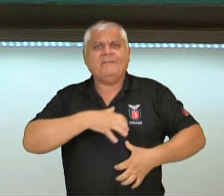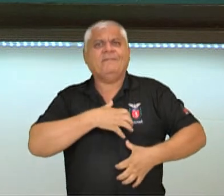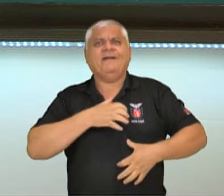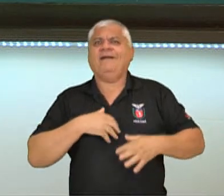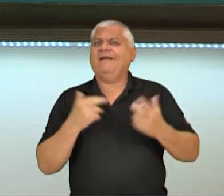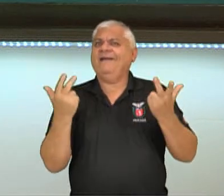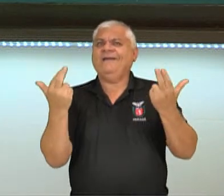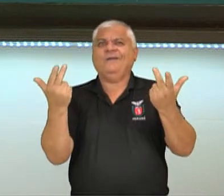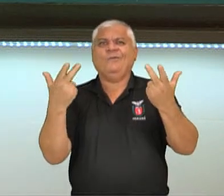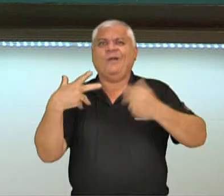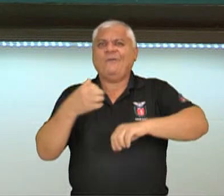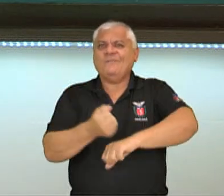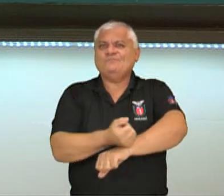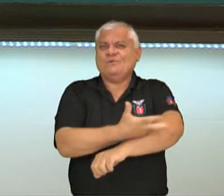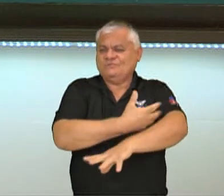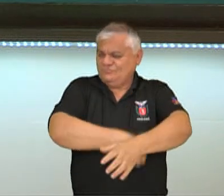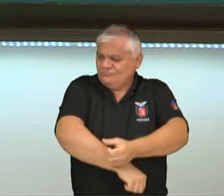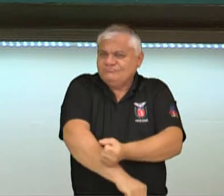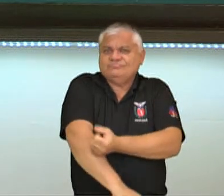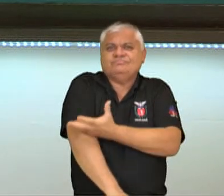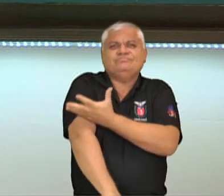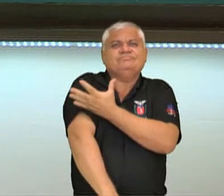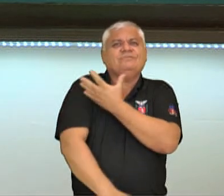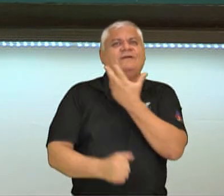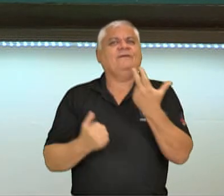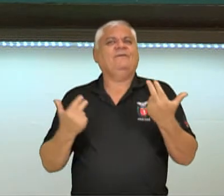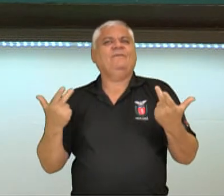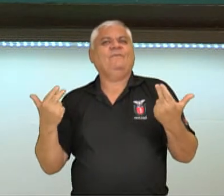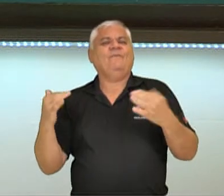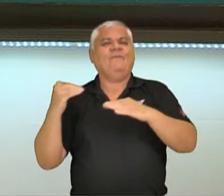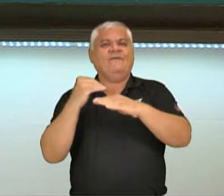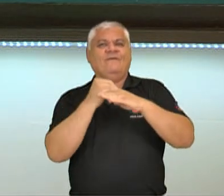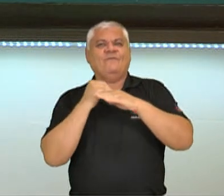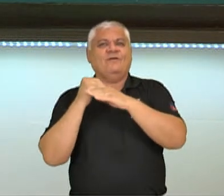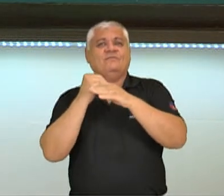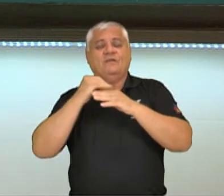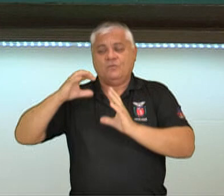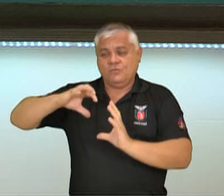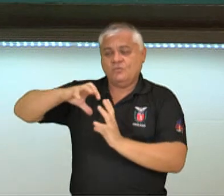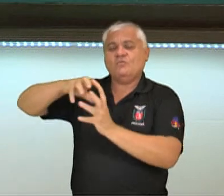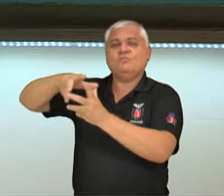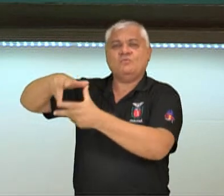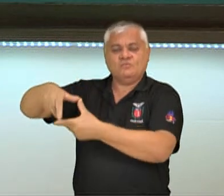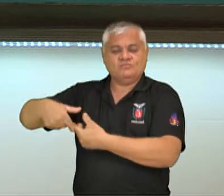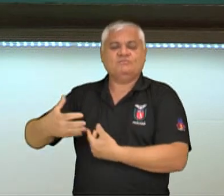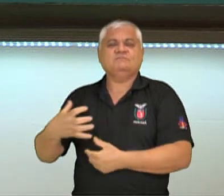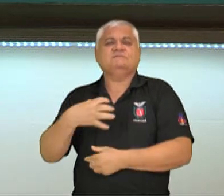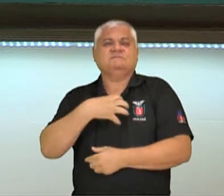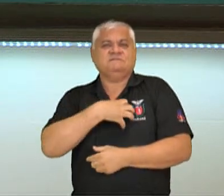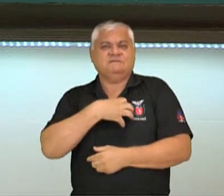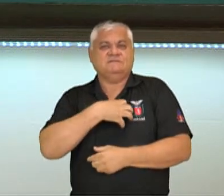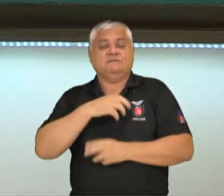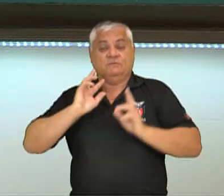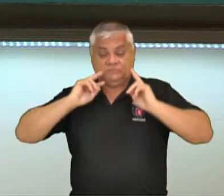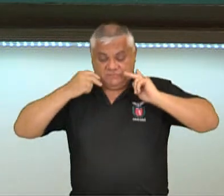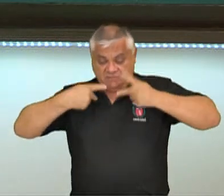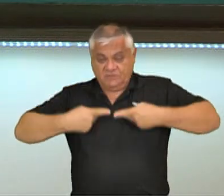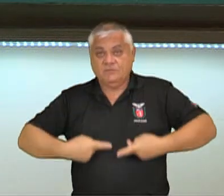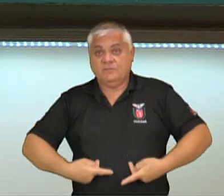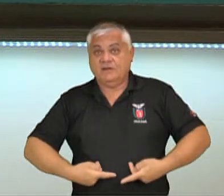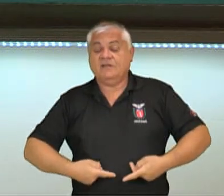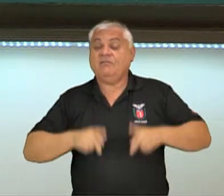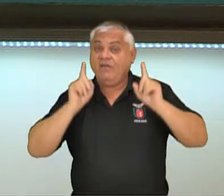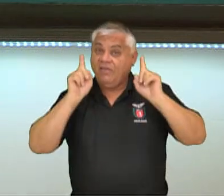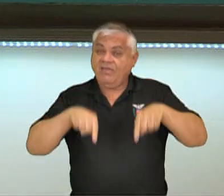aquela emoção eram parecidas, né? Então, por isso, o mundo todo, o ser humano